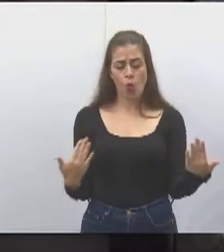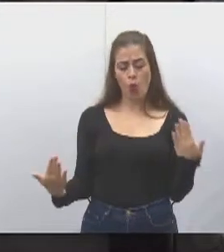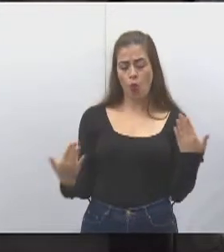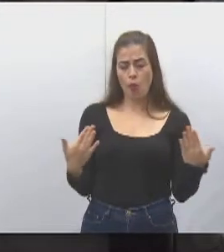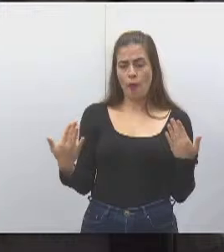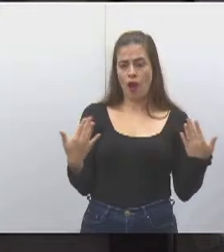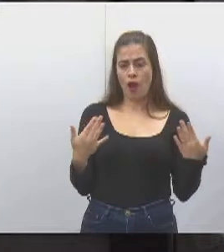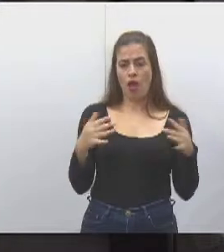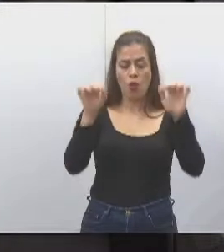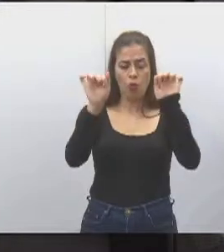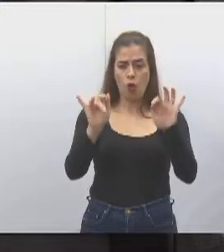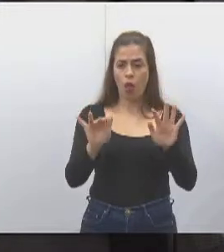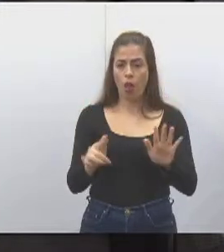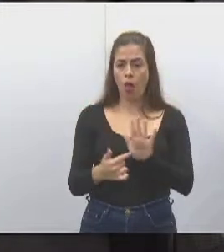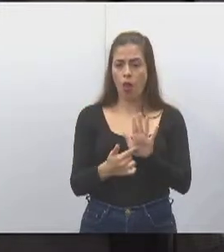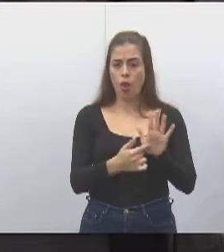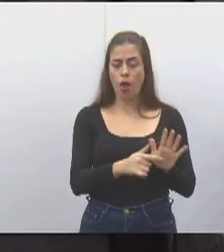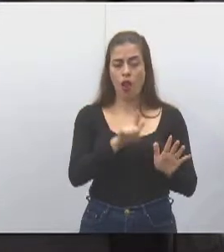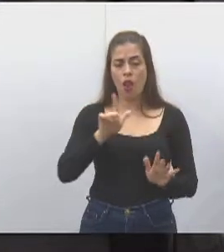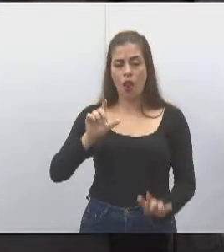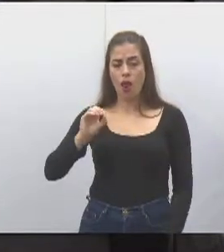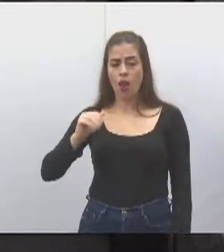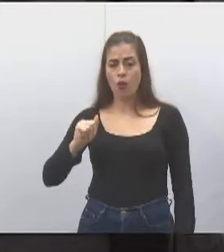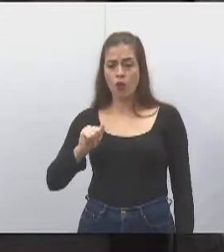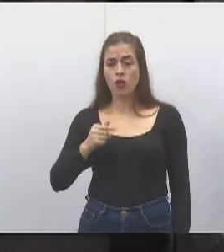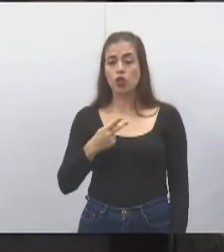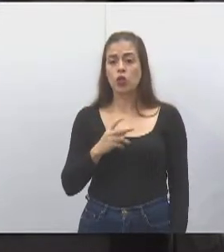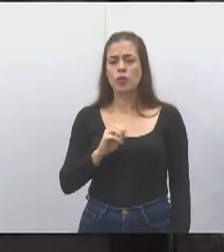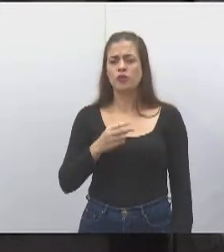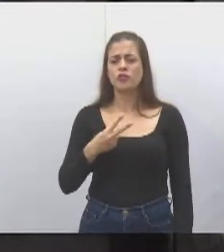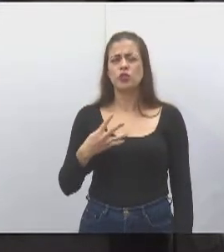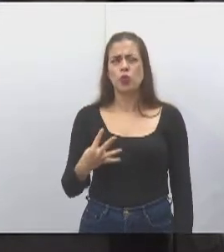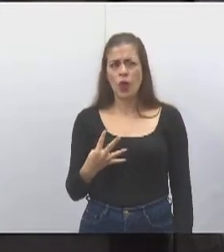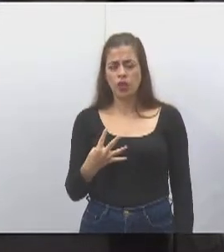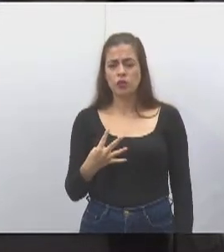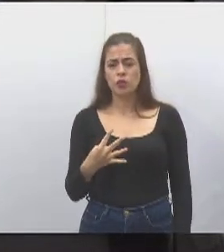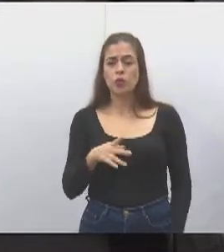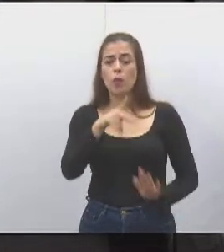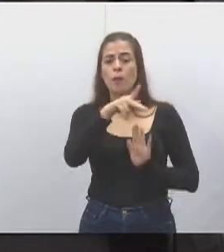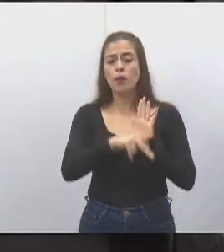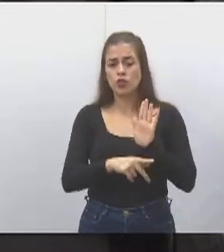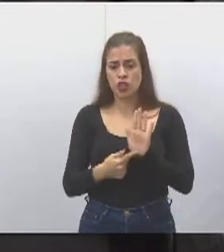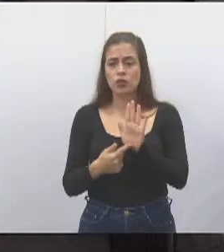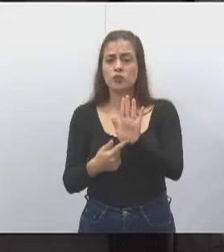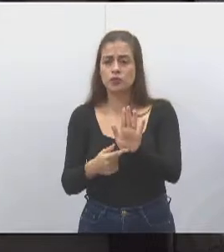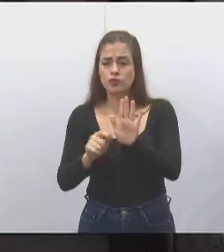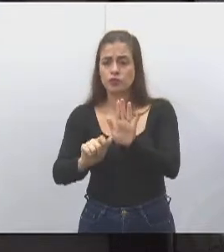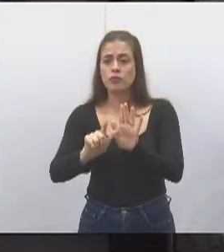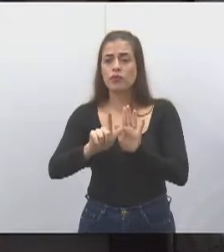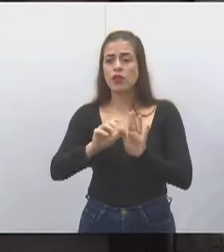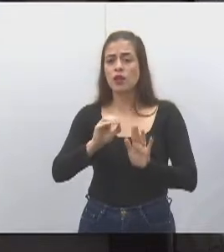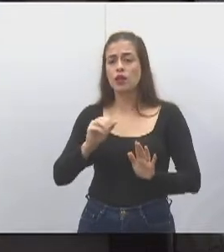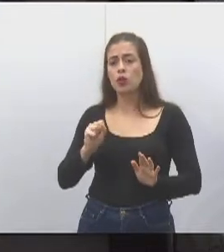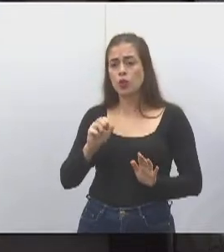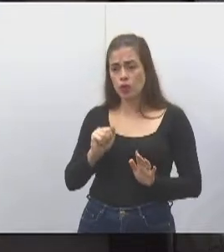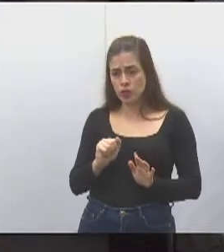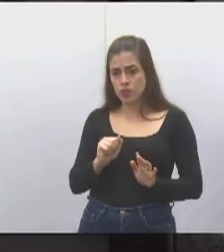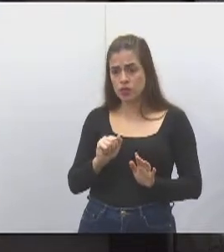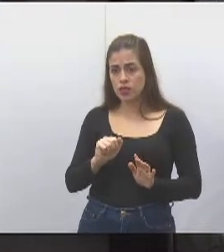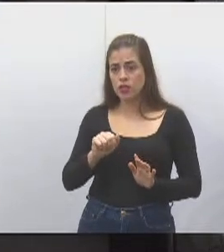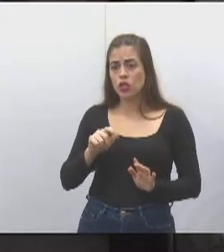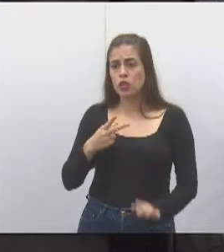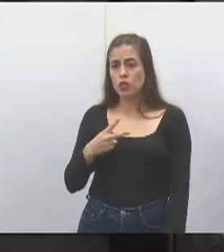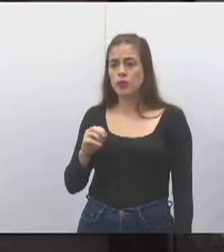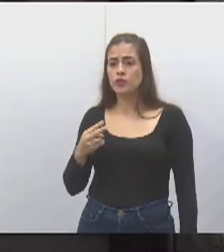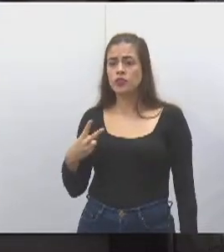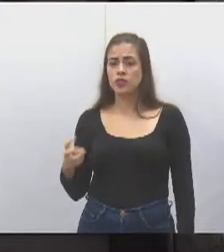os dados da LOA de 2024 com o projeto que está ali público da LOA de 2025, a